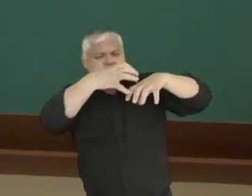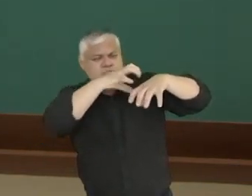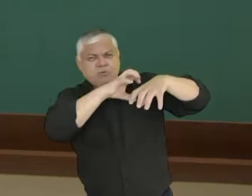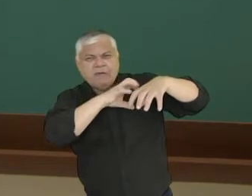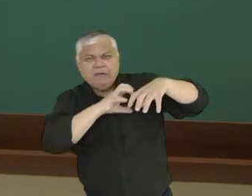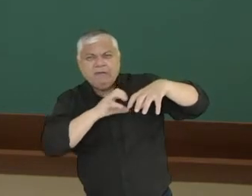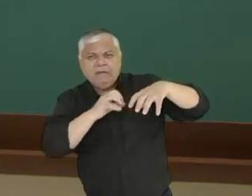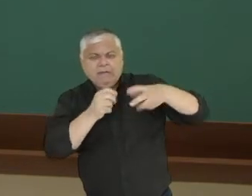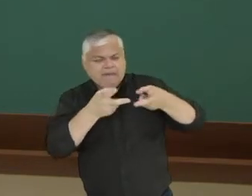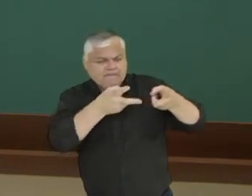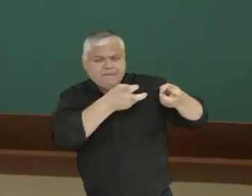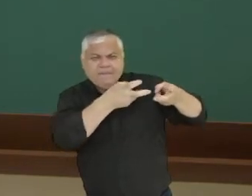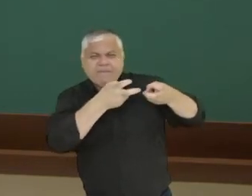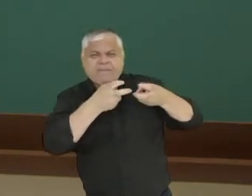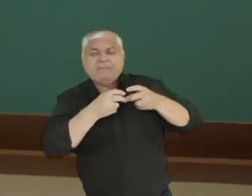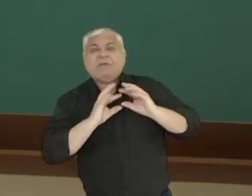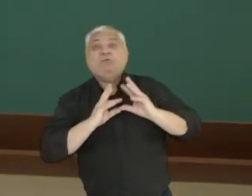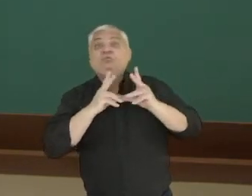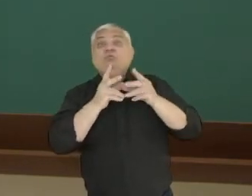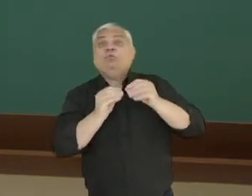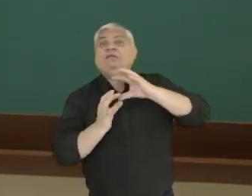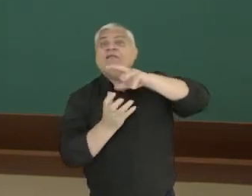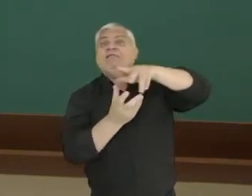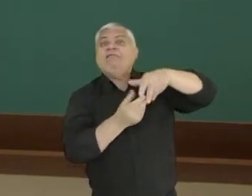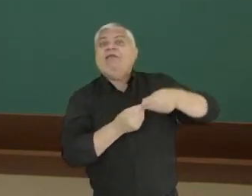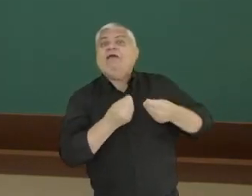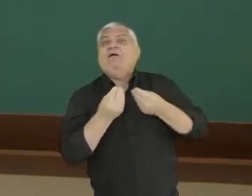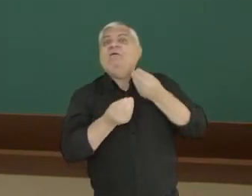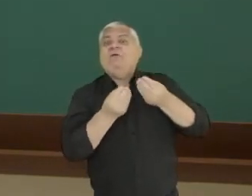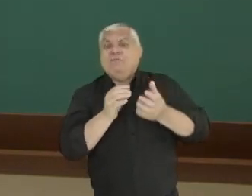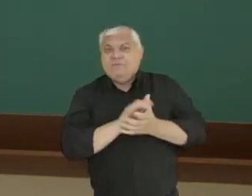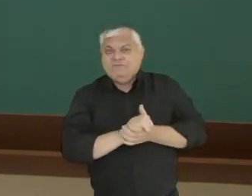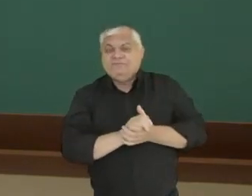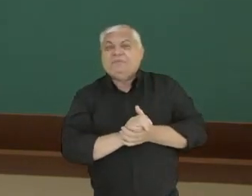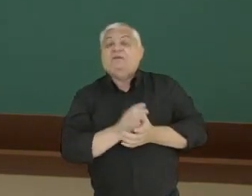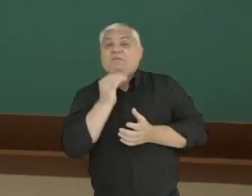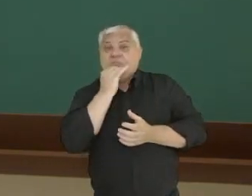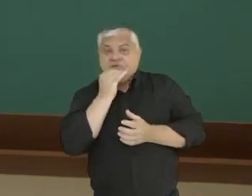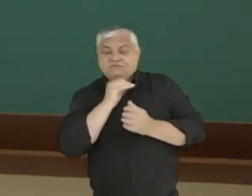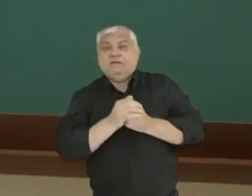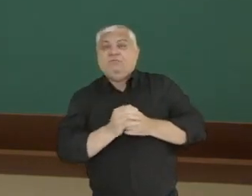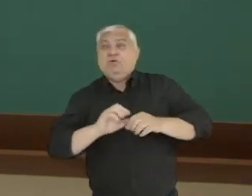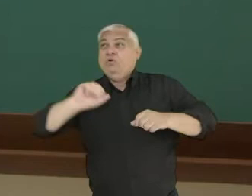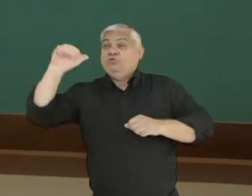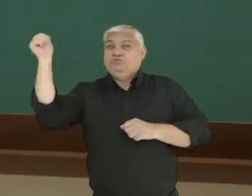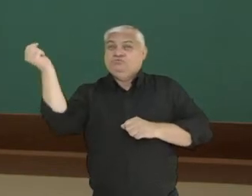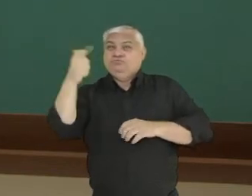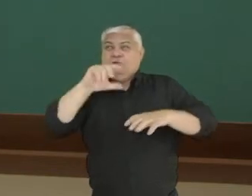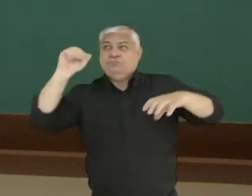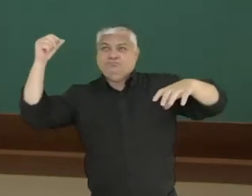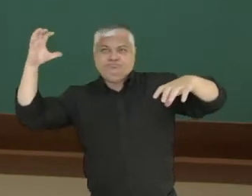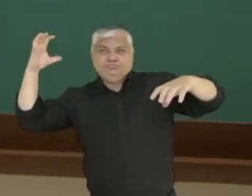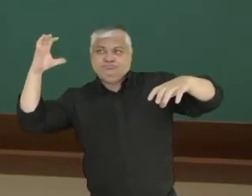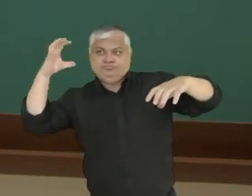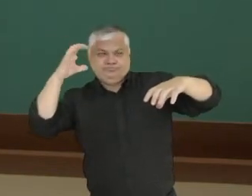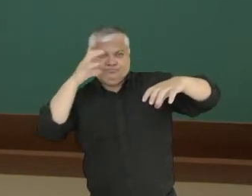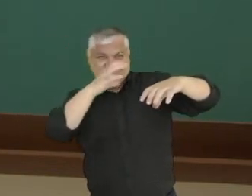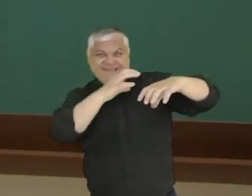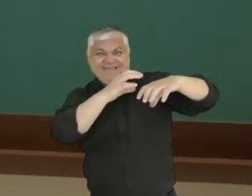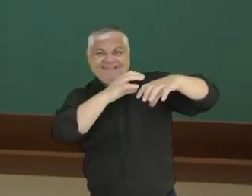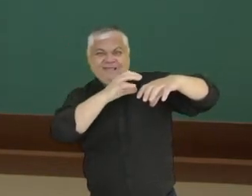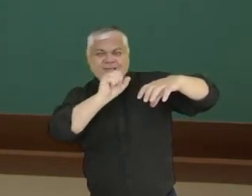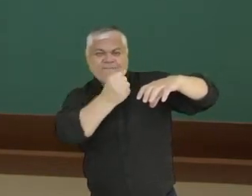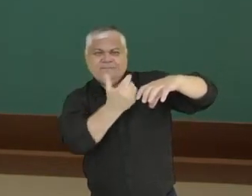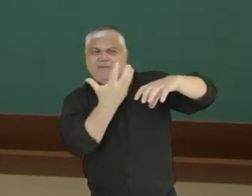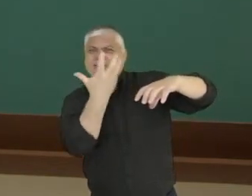compreensão da superfície terrestre a partir da forma com que a radiação solar incide na superfície e é